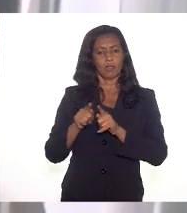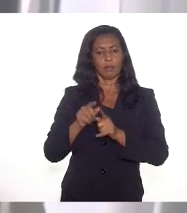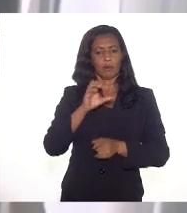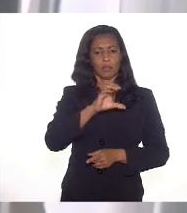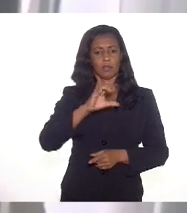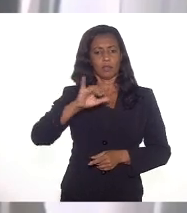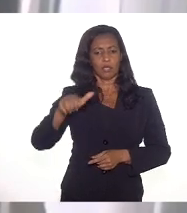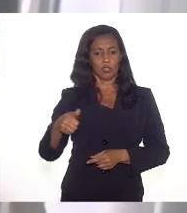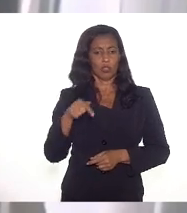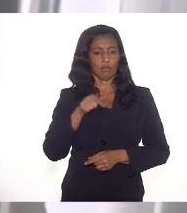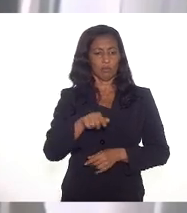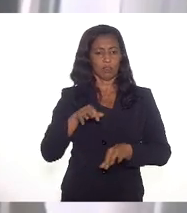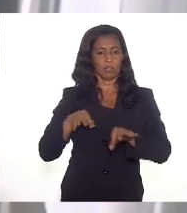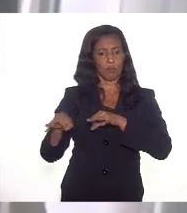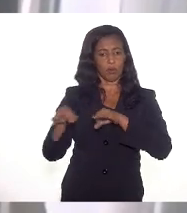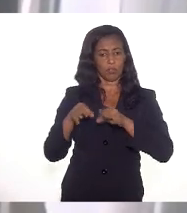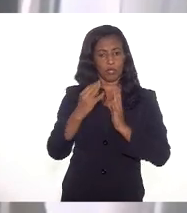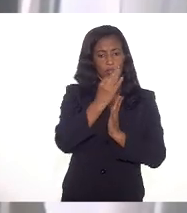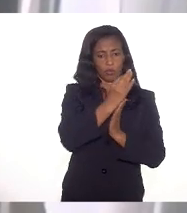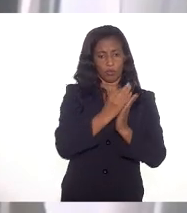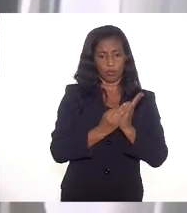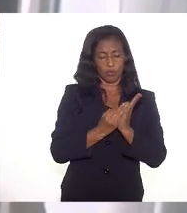especializada, esse projeto, com seu texto final,